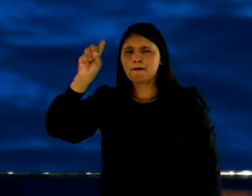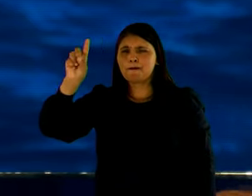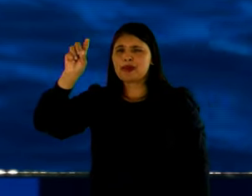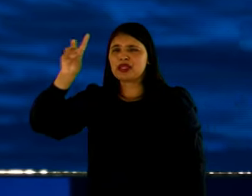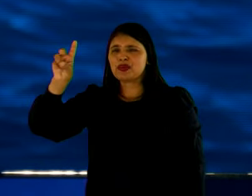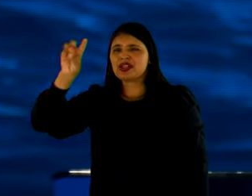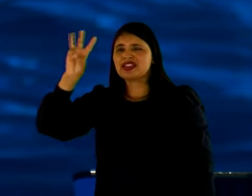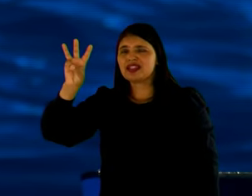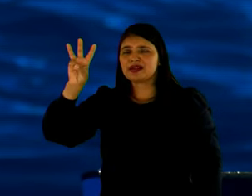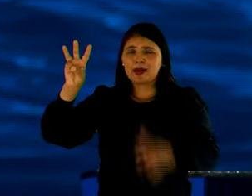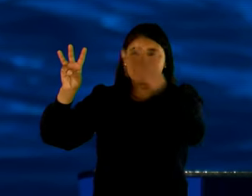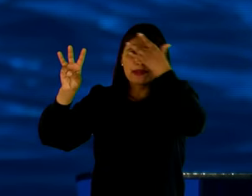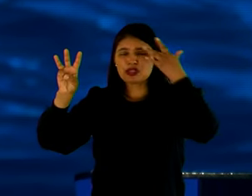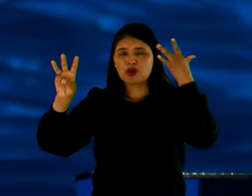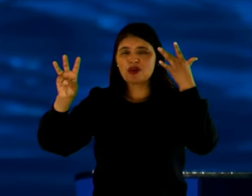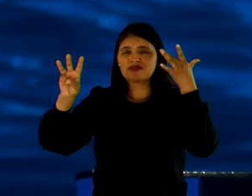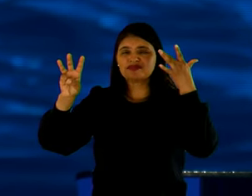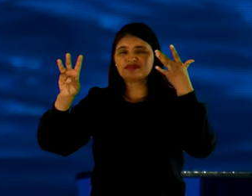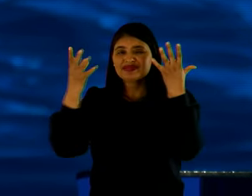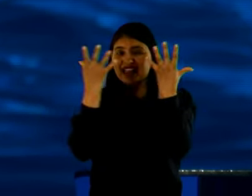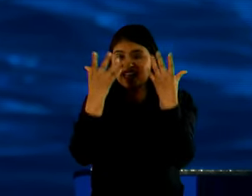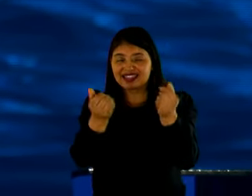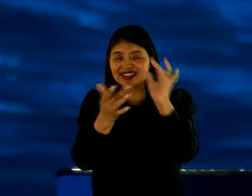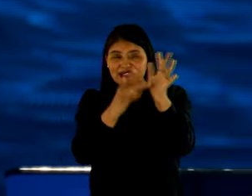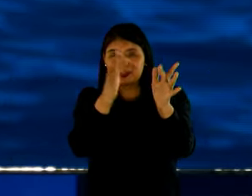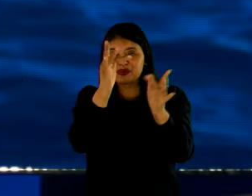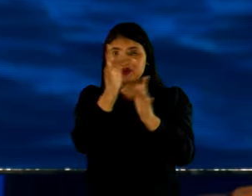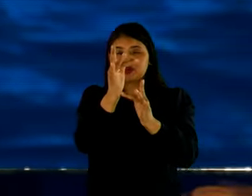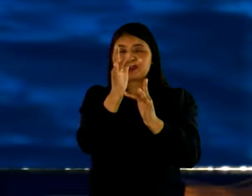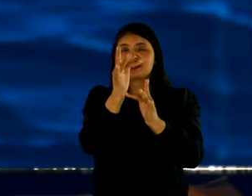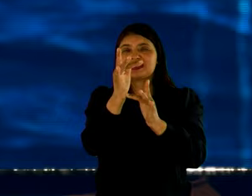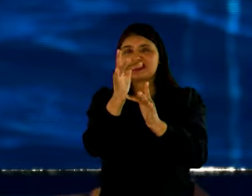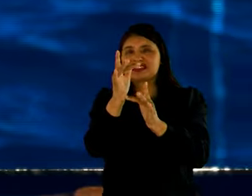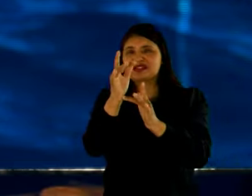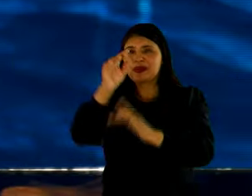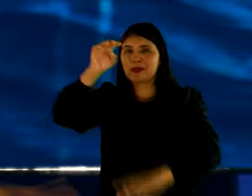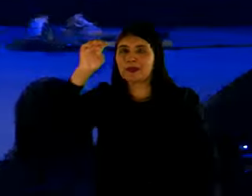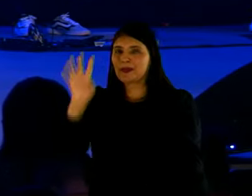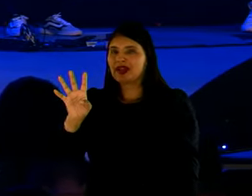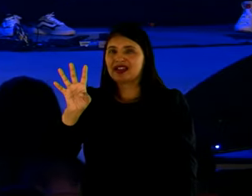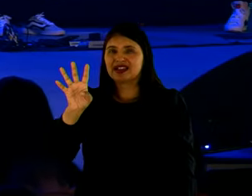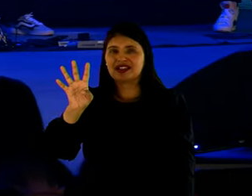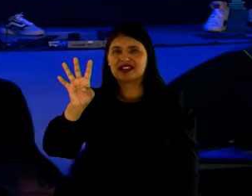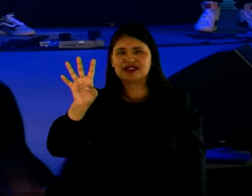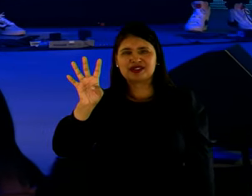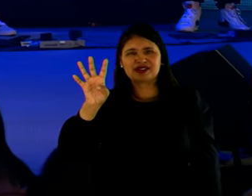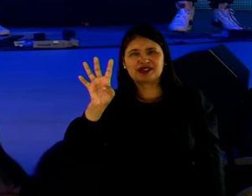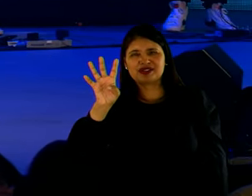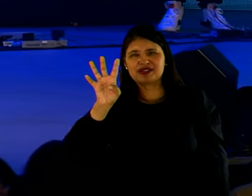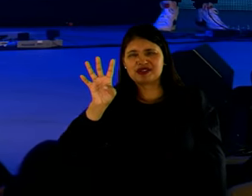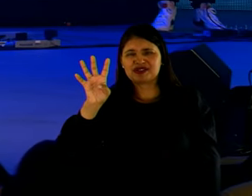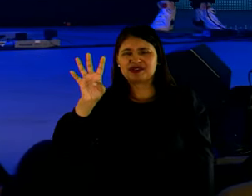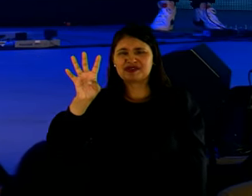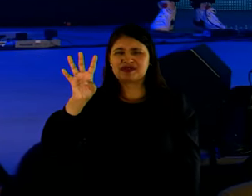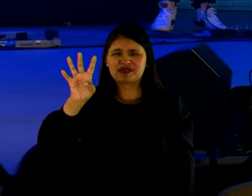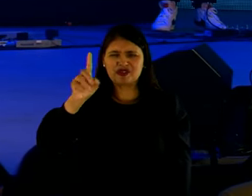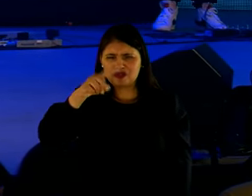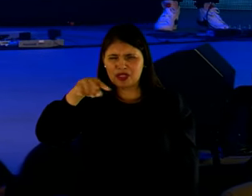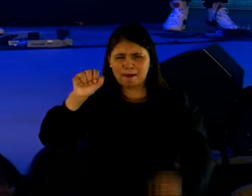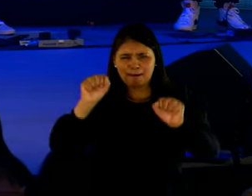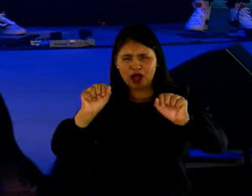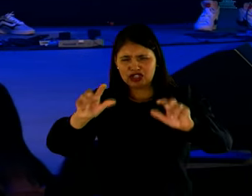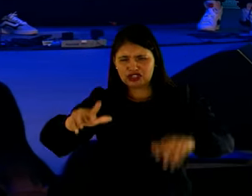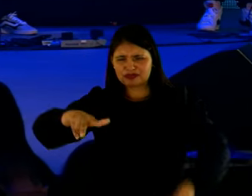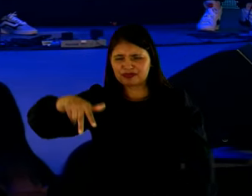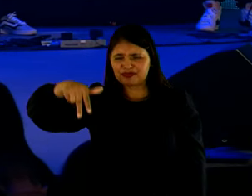três. Vai levantando a sua mão. Vai levantando a sua mão. Quatro. Vai levantando. Você pode ficar de pé no